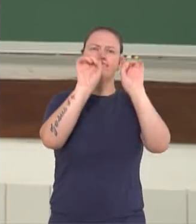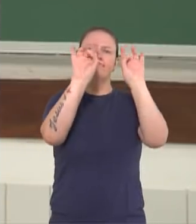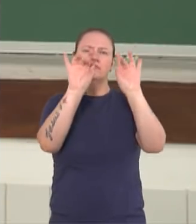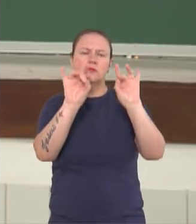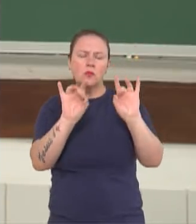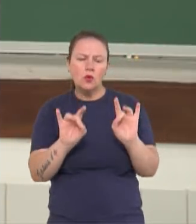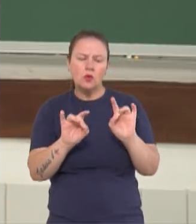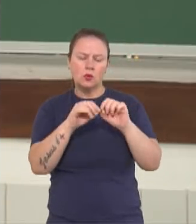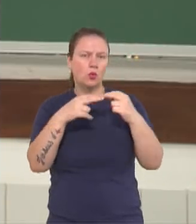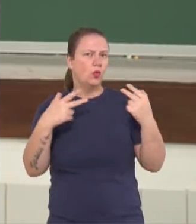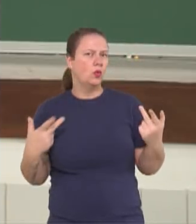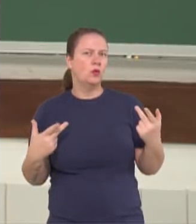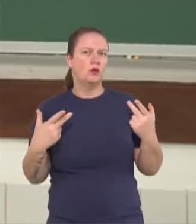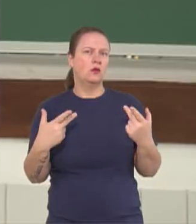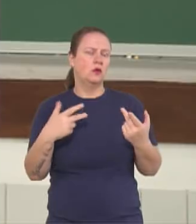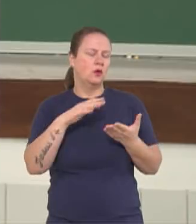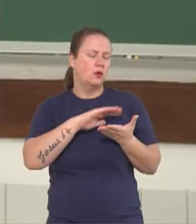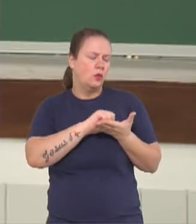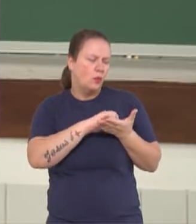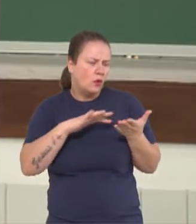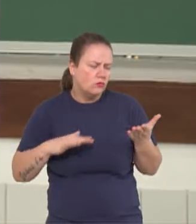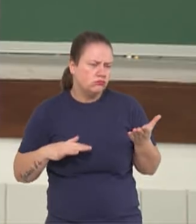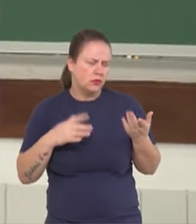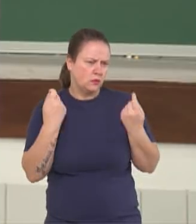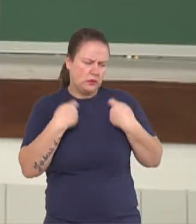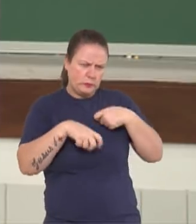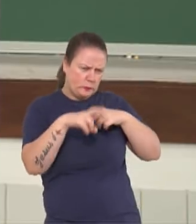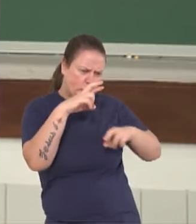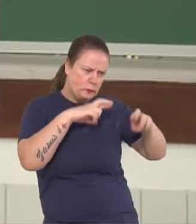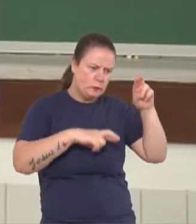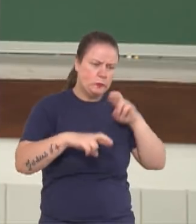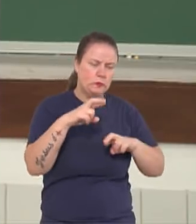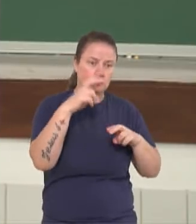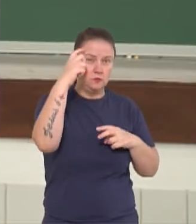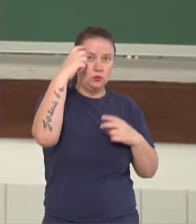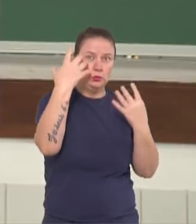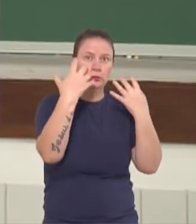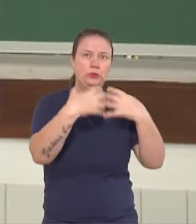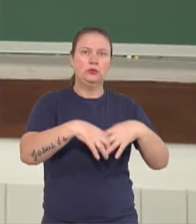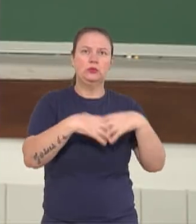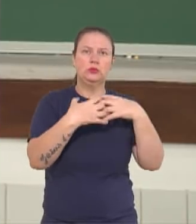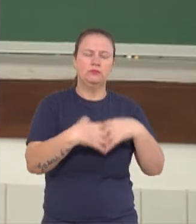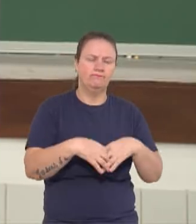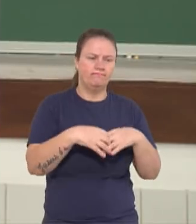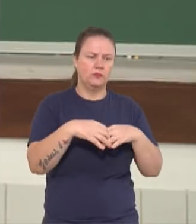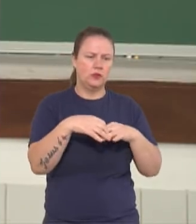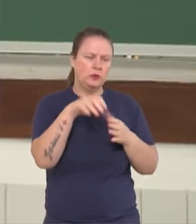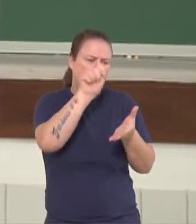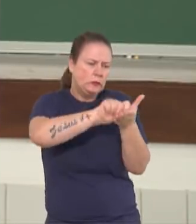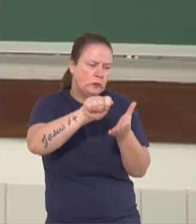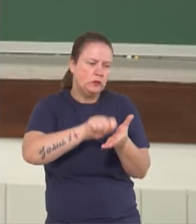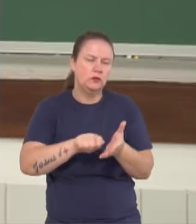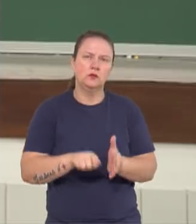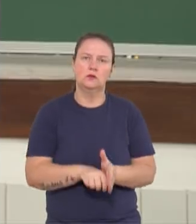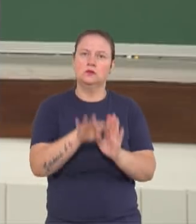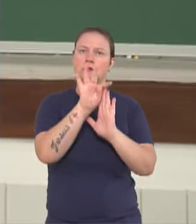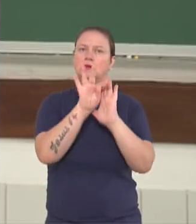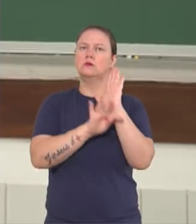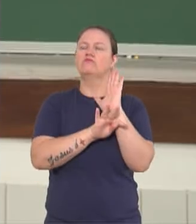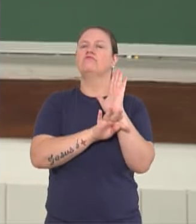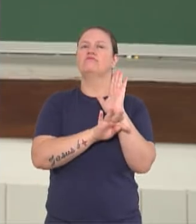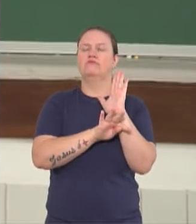são abertas, as questões discursivas que exigem de vocês um pouco mais de reflexão para poder elaborar a escrita.